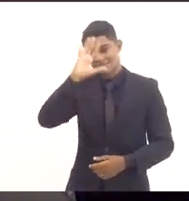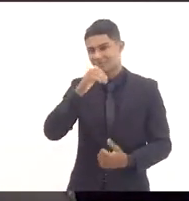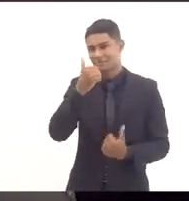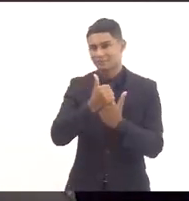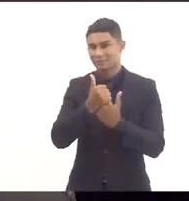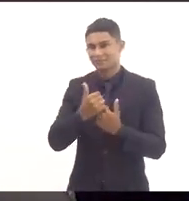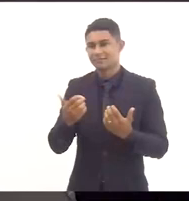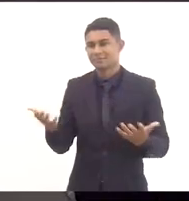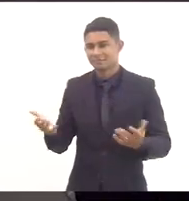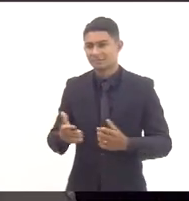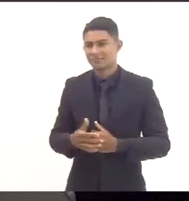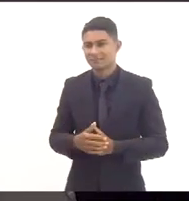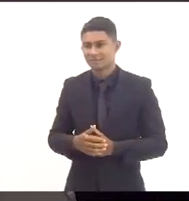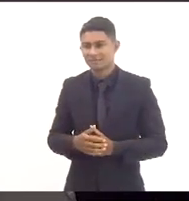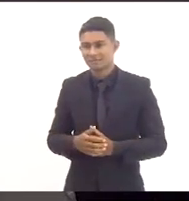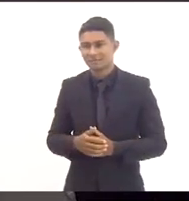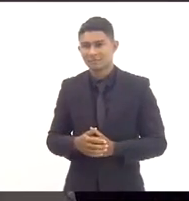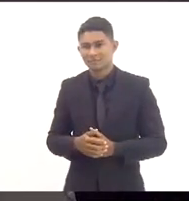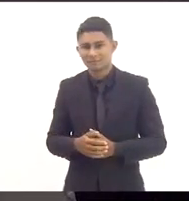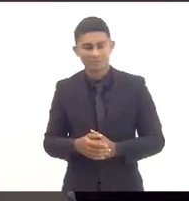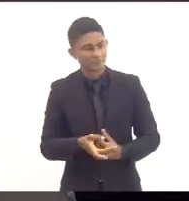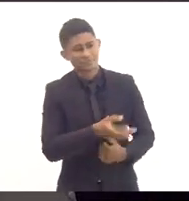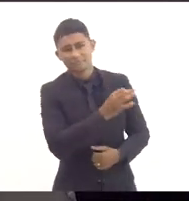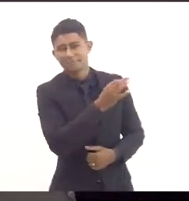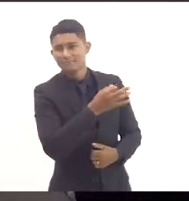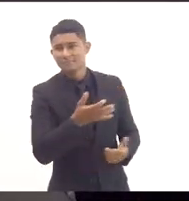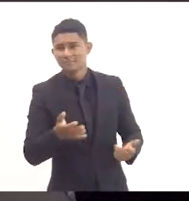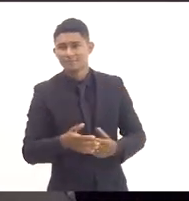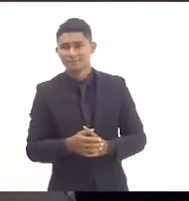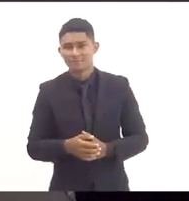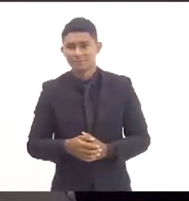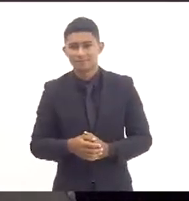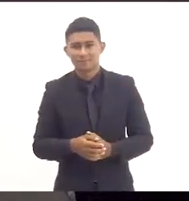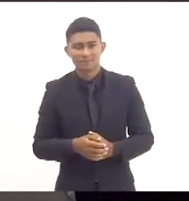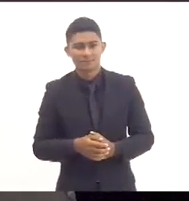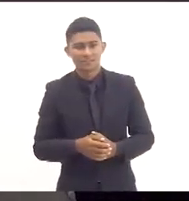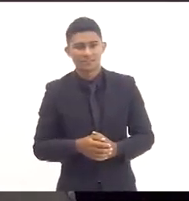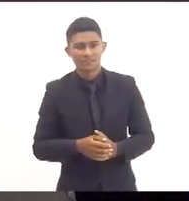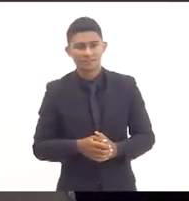mas ele tá certo não deixa de ser hahaha ha